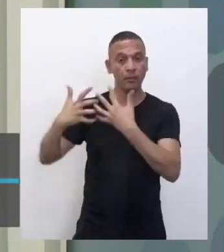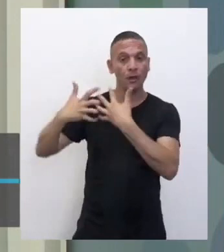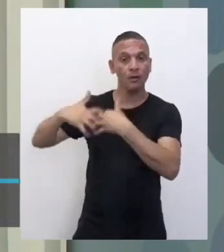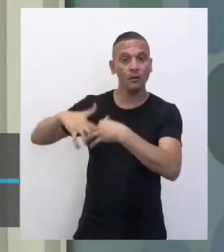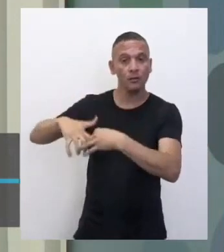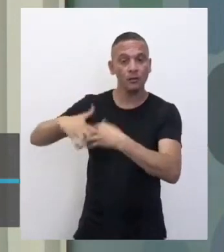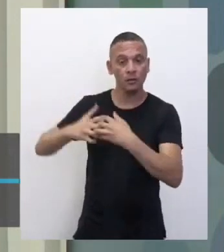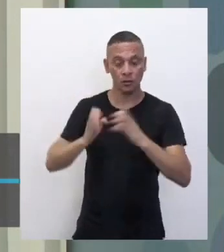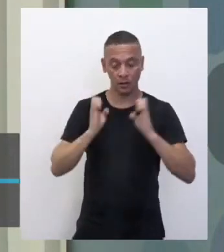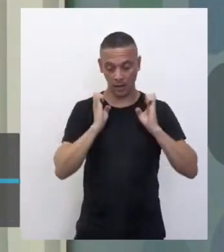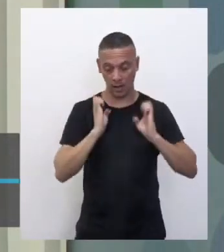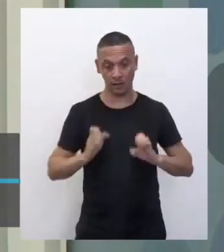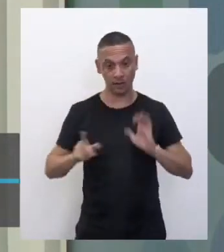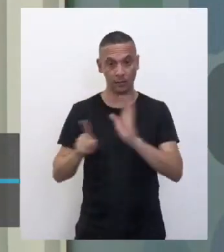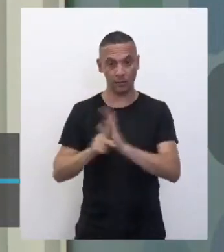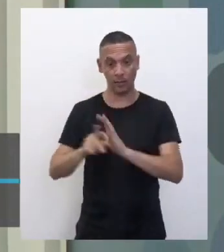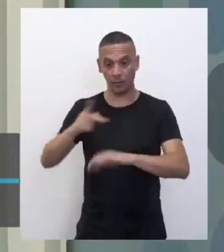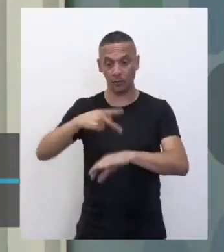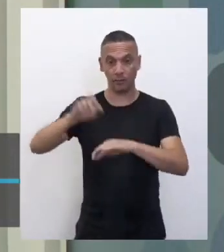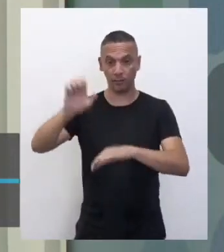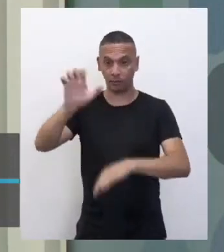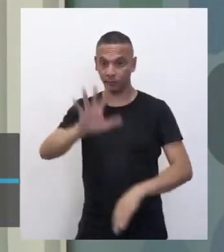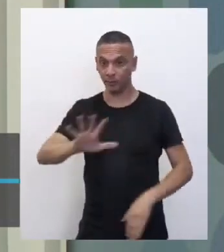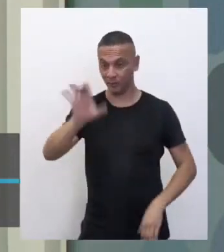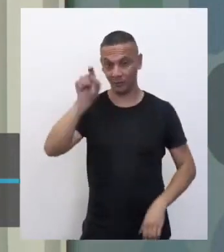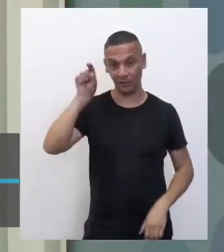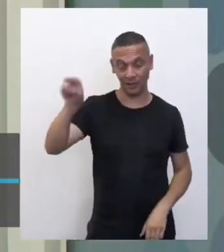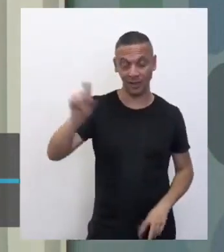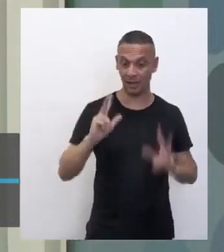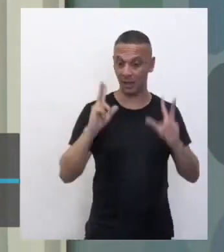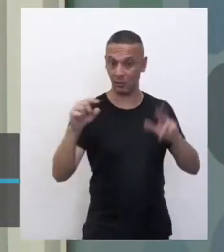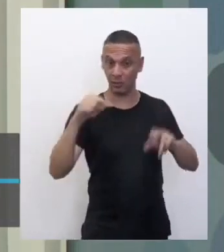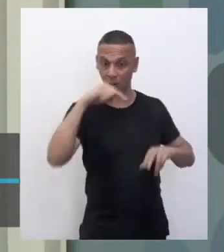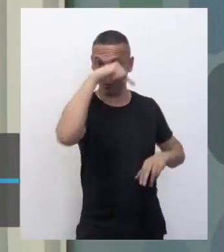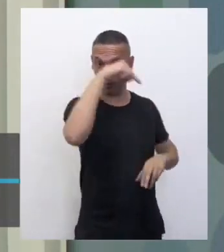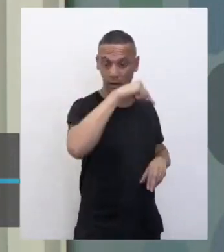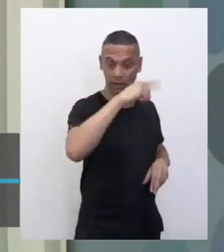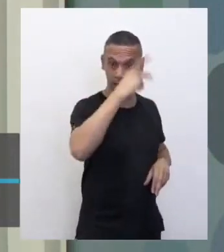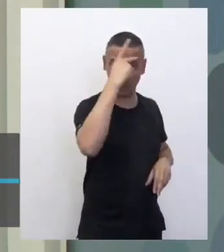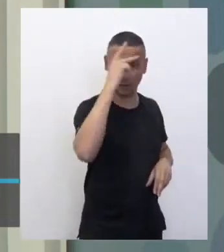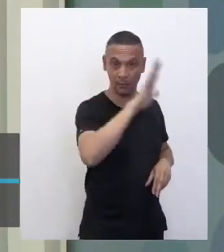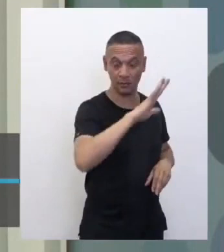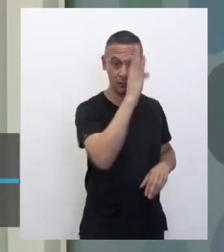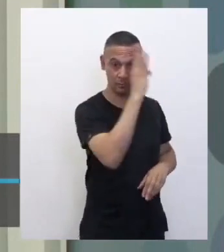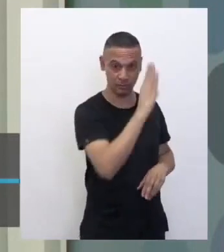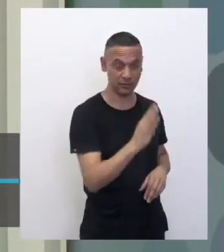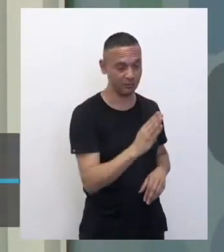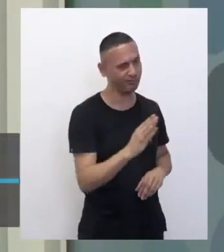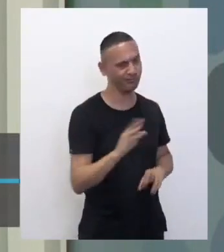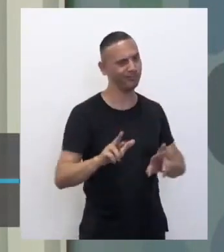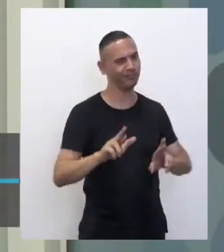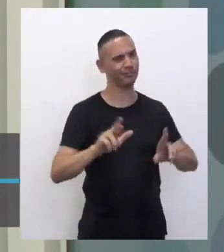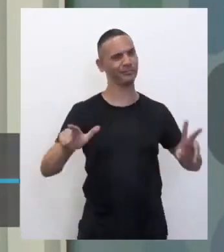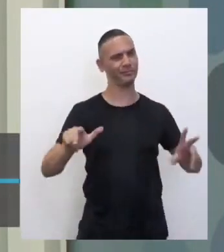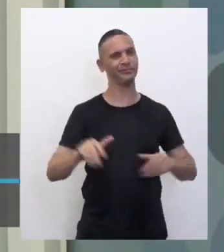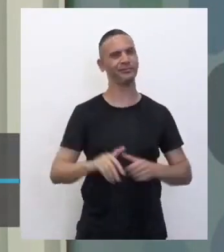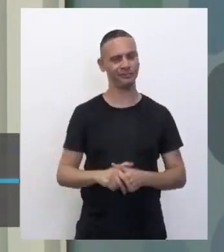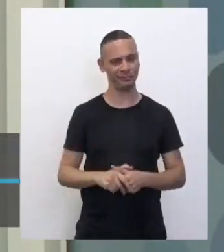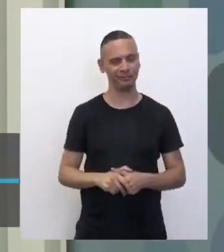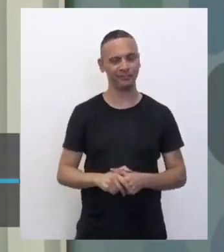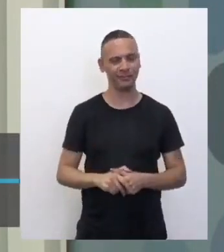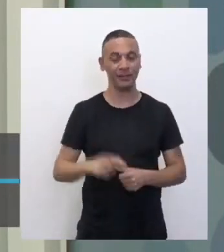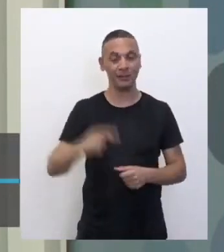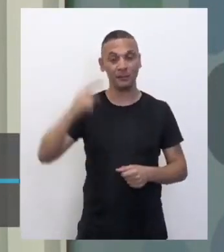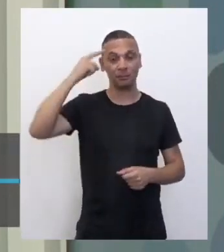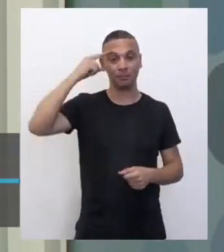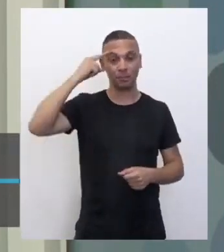de um europeu não vai se construir de uma maneira igual do que a reflexão ética de um brasileiro. Isso falando de